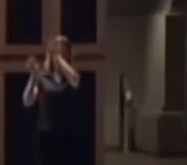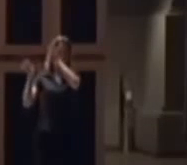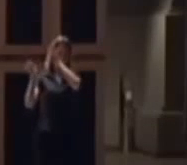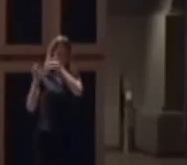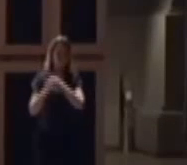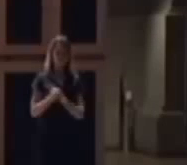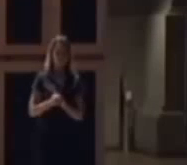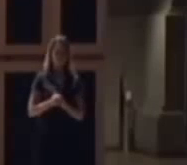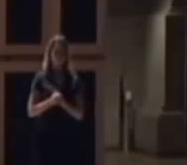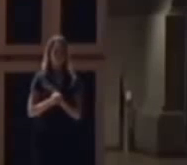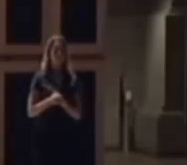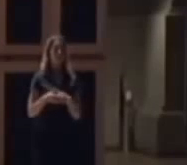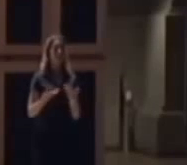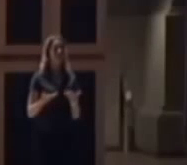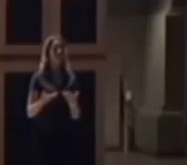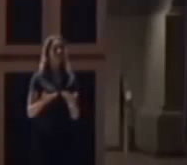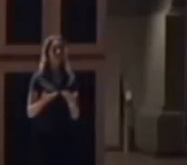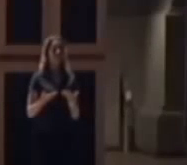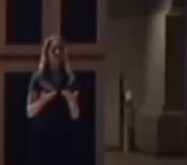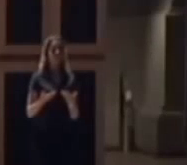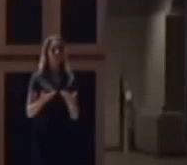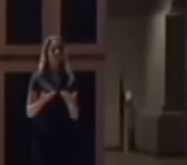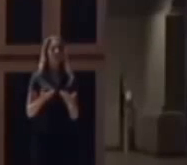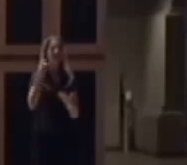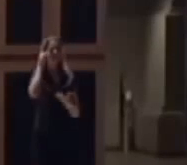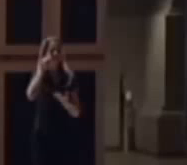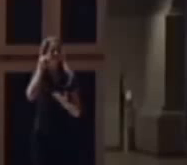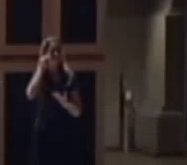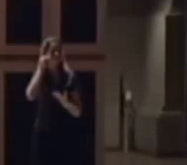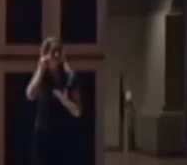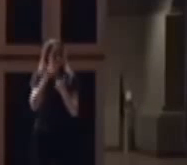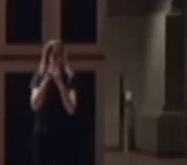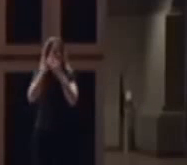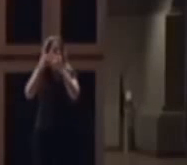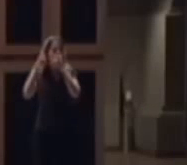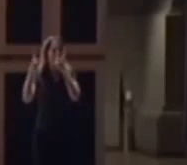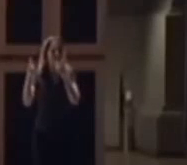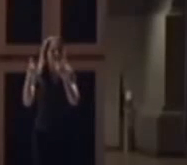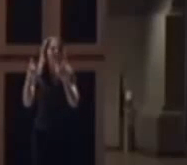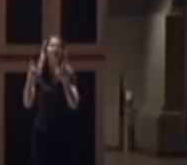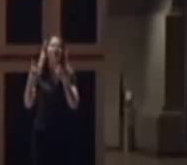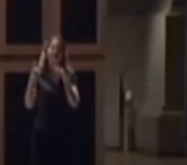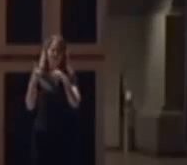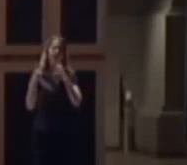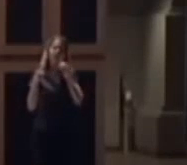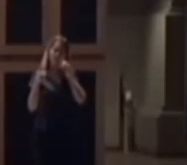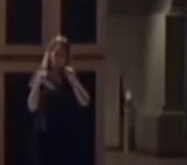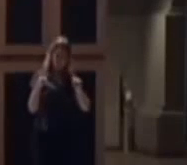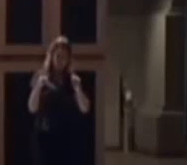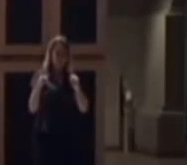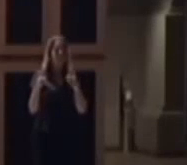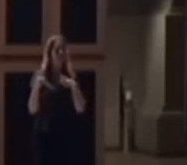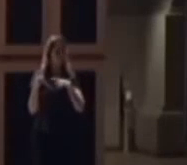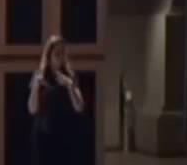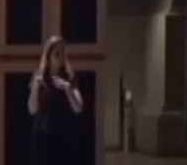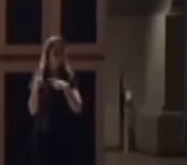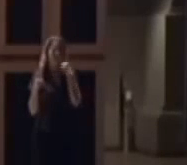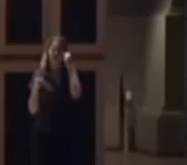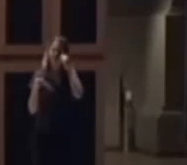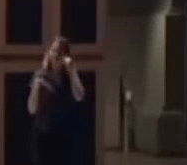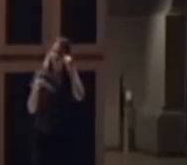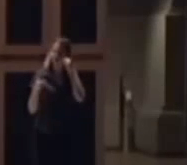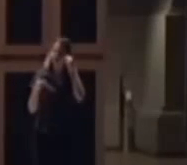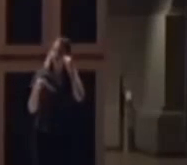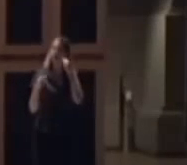modelo. Então, a gente vê que a experiência maior é realmente de OS, alguns estados adotando a experiência das